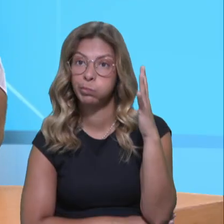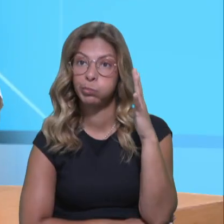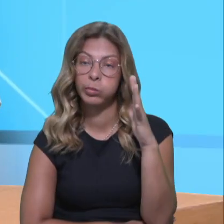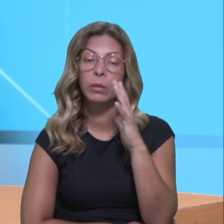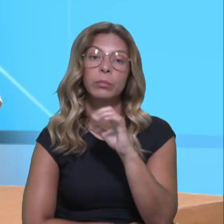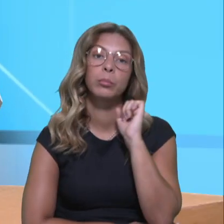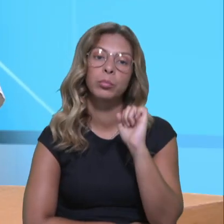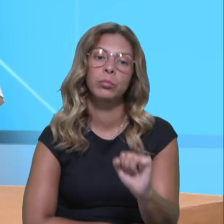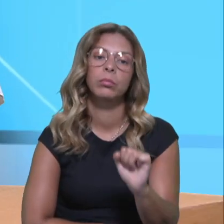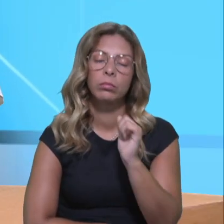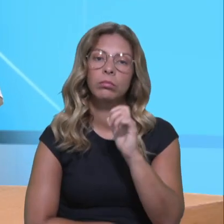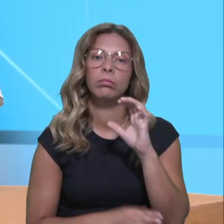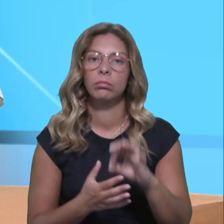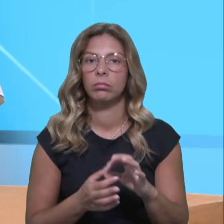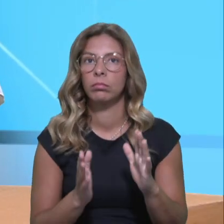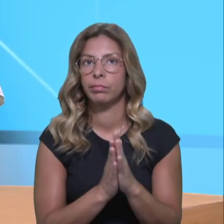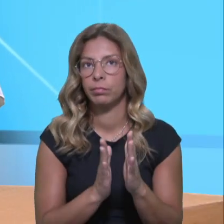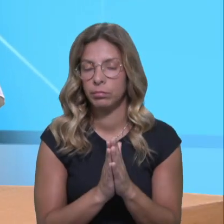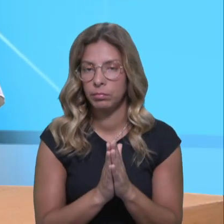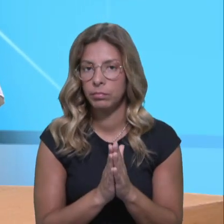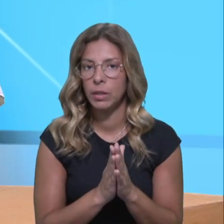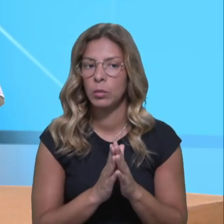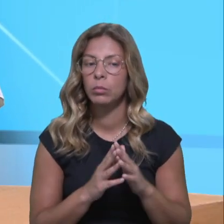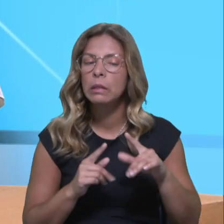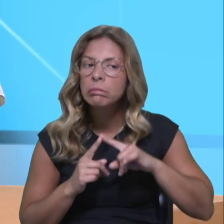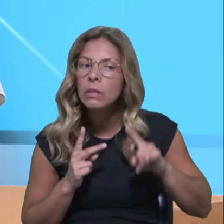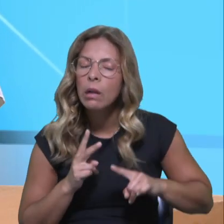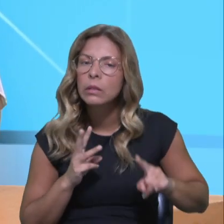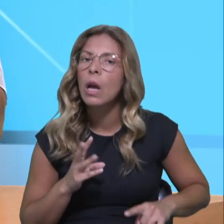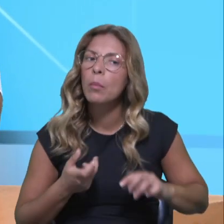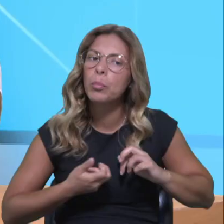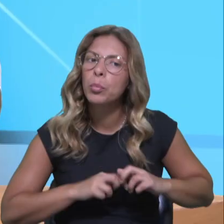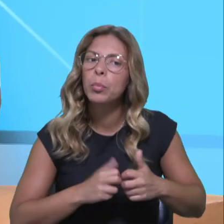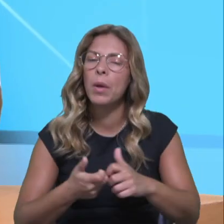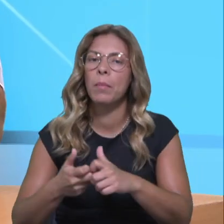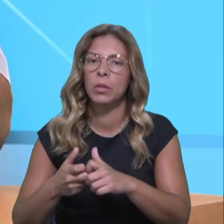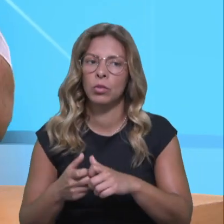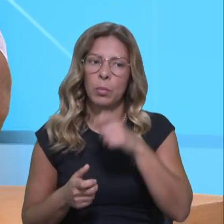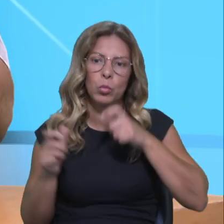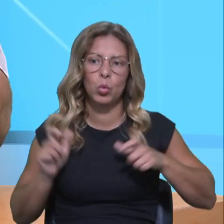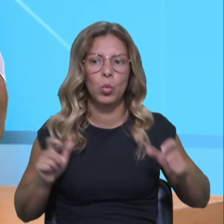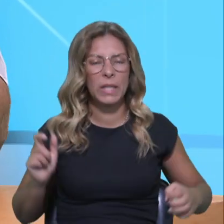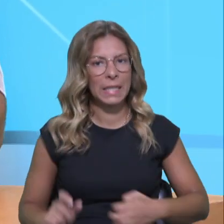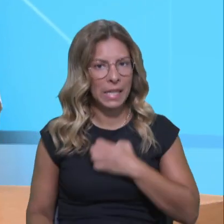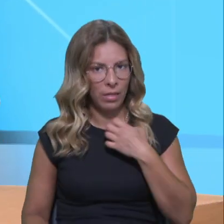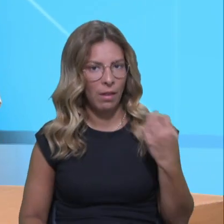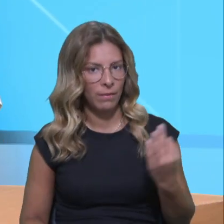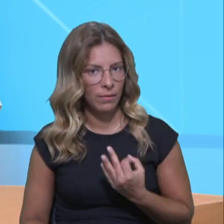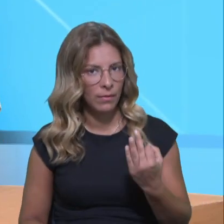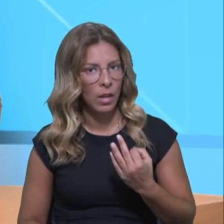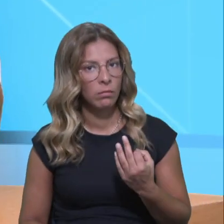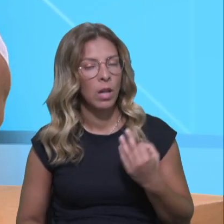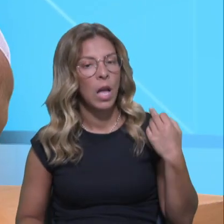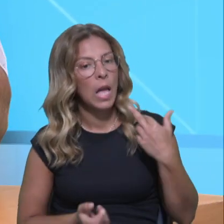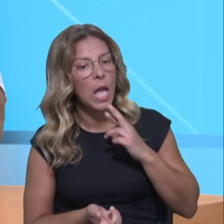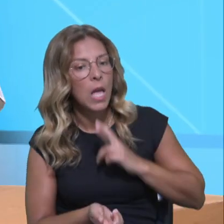cada conferência episcopal espalhadas pelo mundo sente e o que já algumas estão a fazer. Portanto, há ritmos